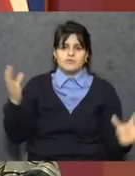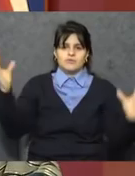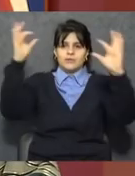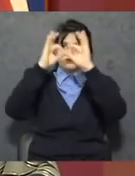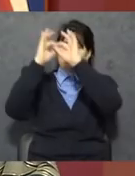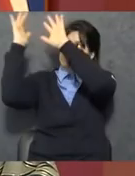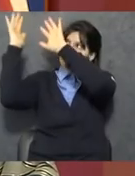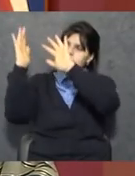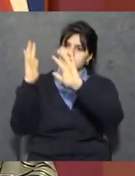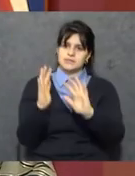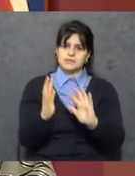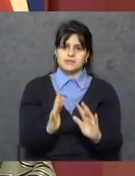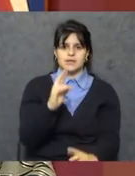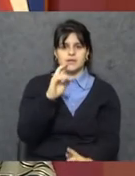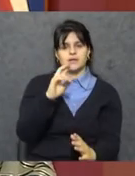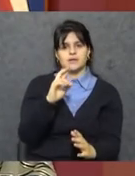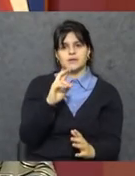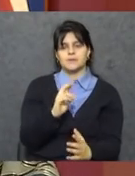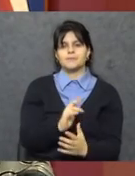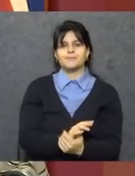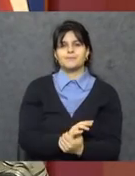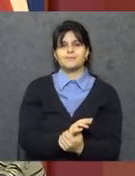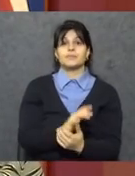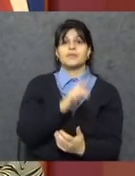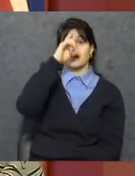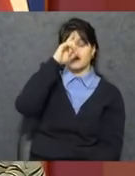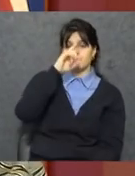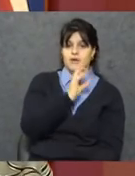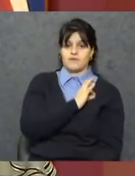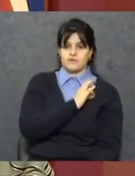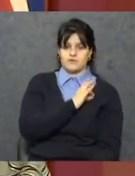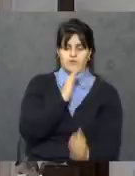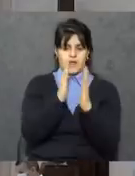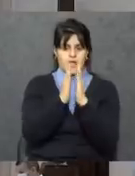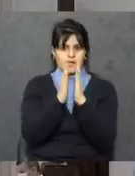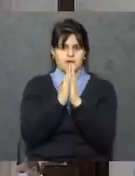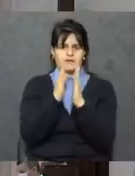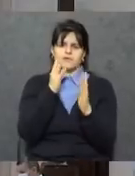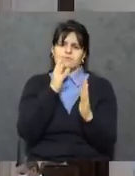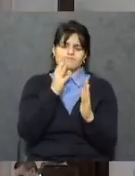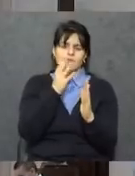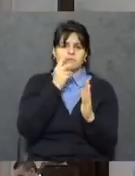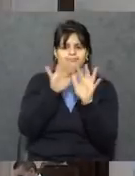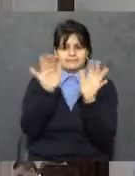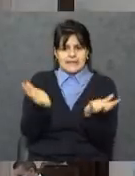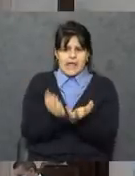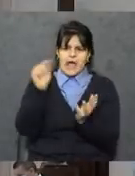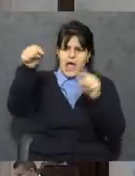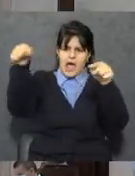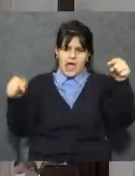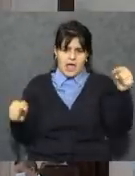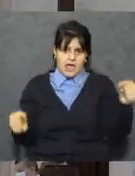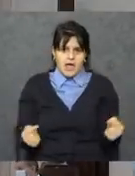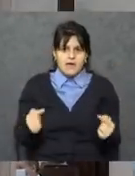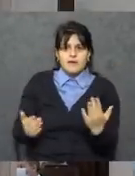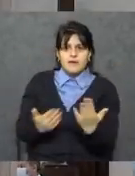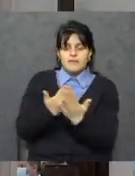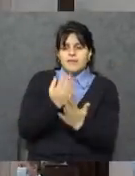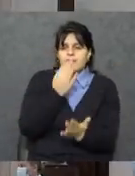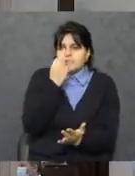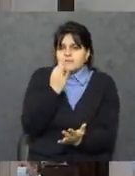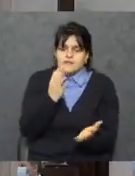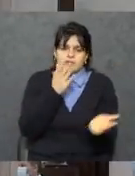só corpo. Lembrai-vos, Senhor, da vossa Igreja dispersa por toda a terra e tornai-a perfeita na caridade,